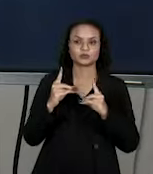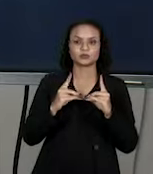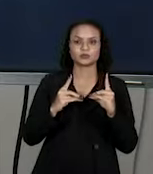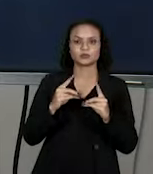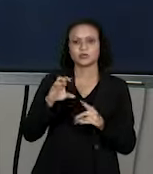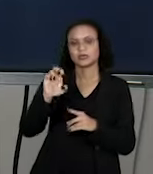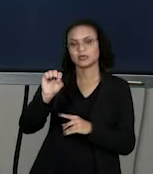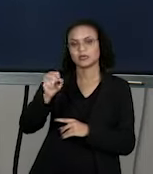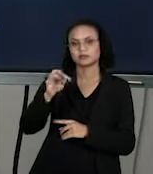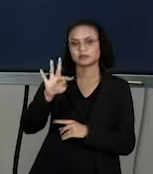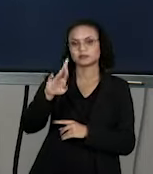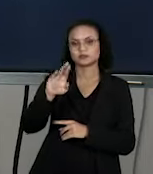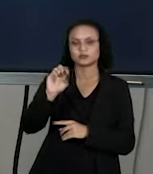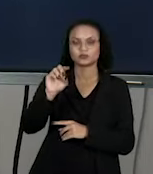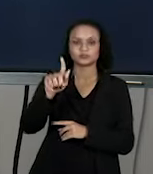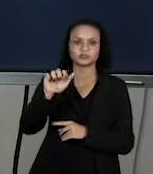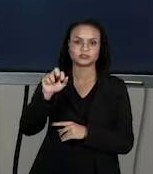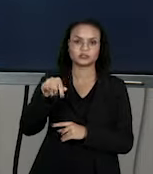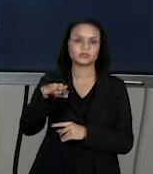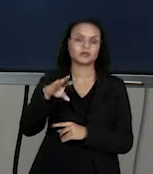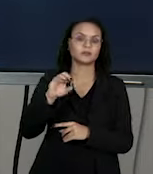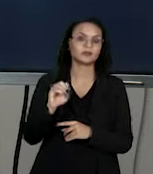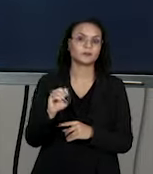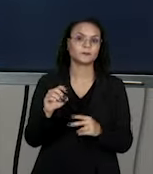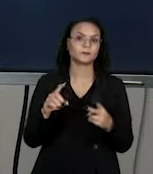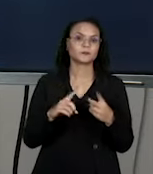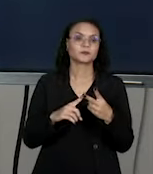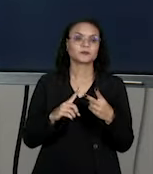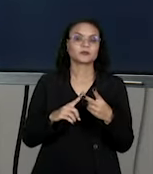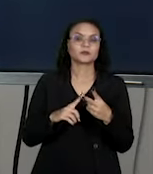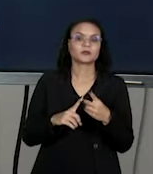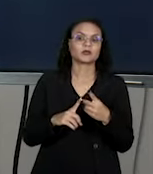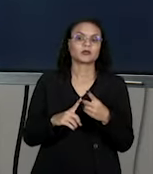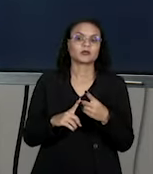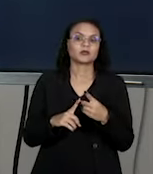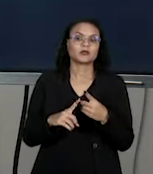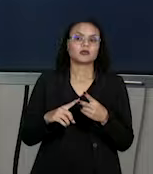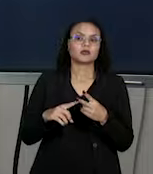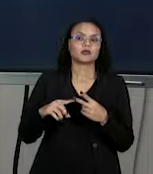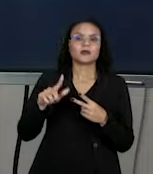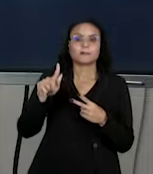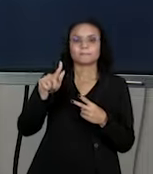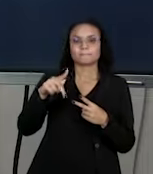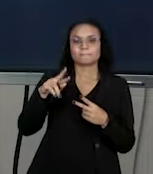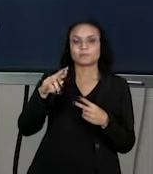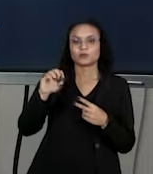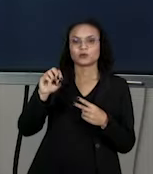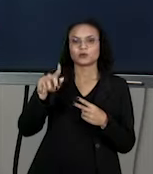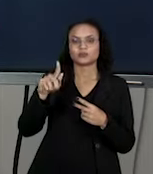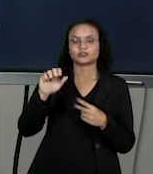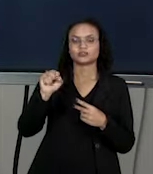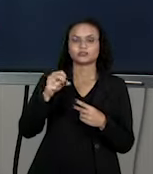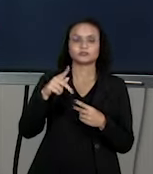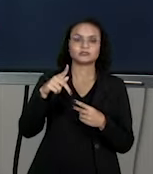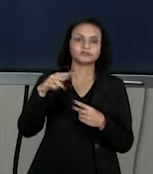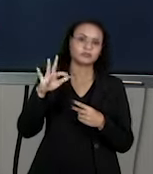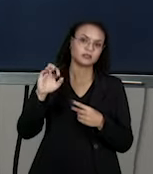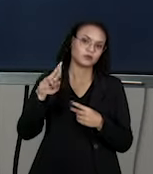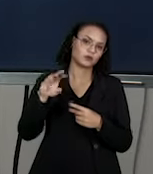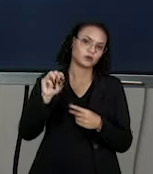da mulher, né, o aumento, o crescimento dos seios, dos pelos pubianos, o alargamento do